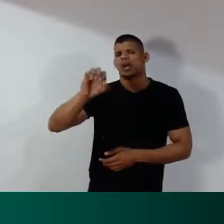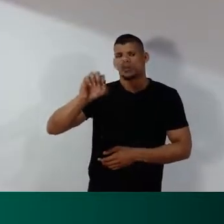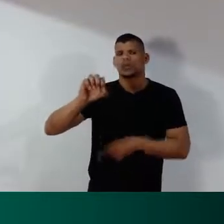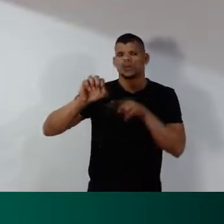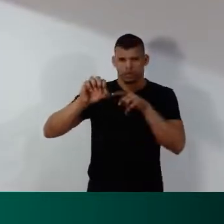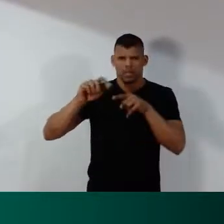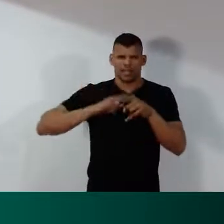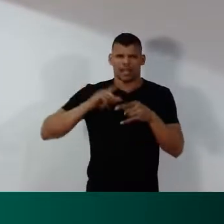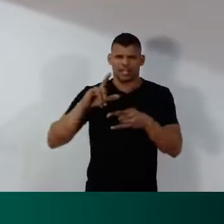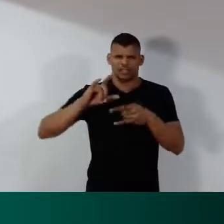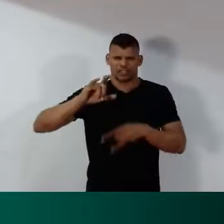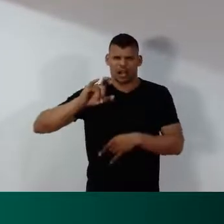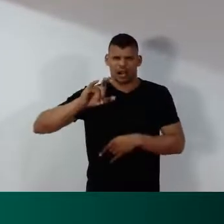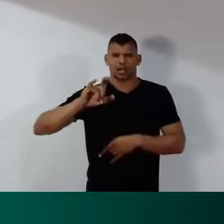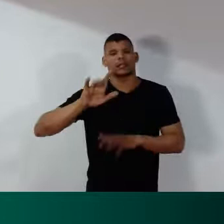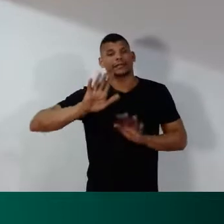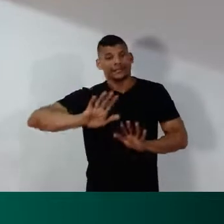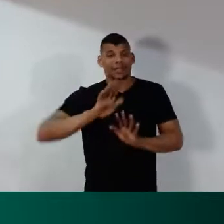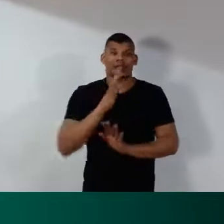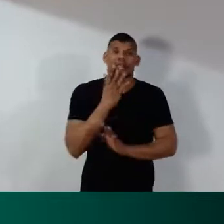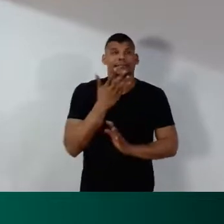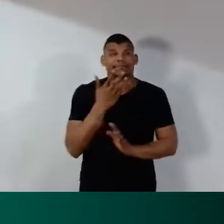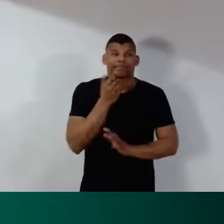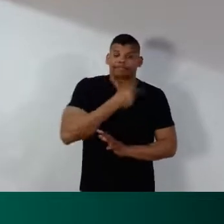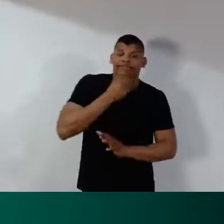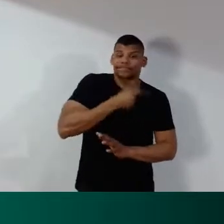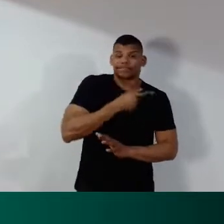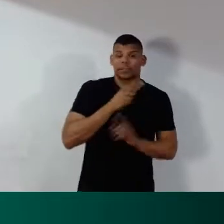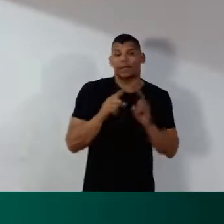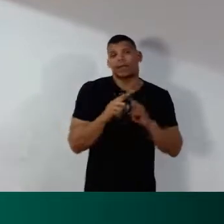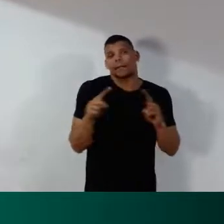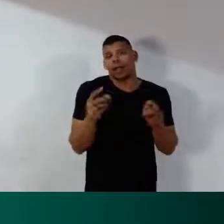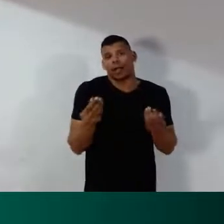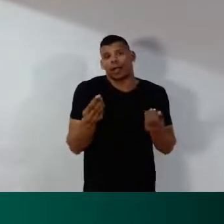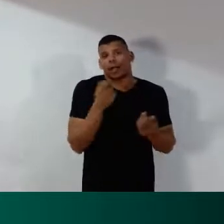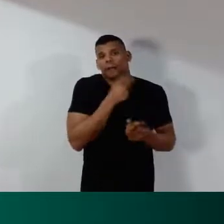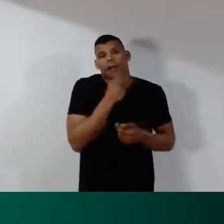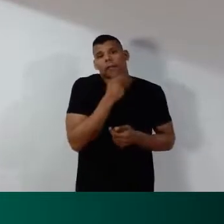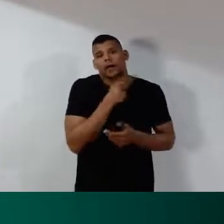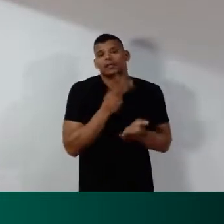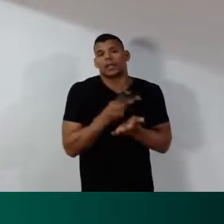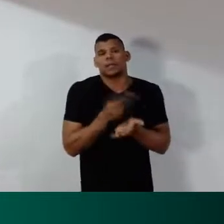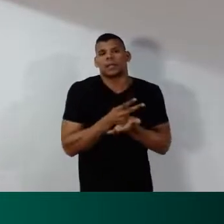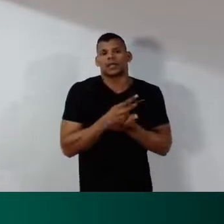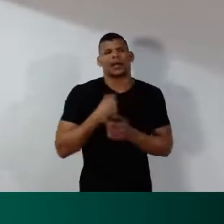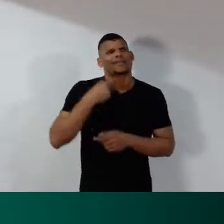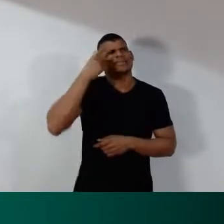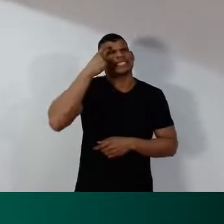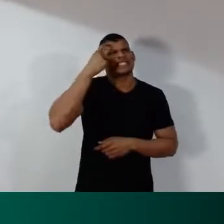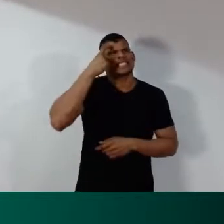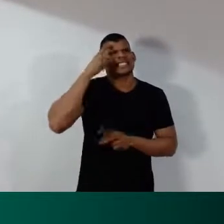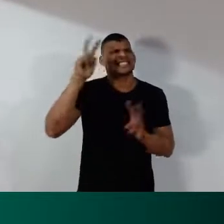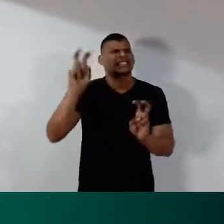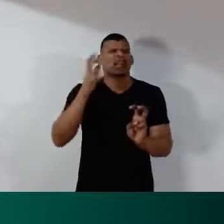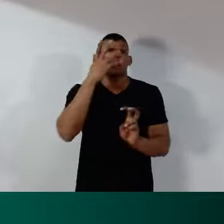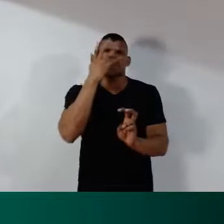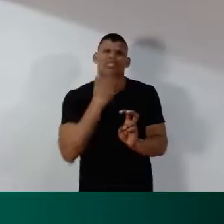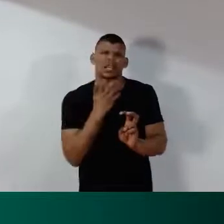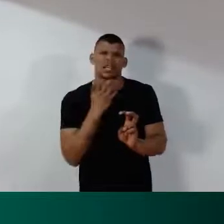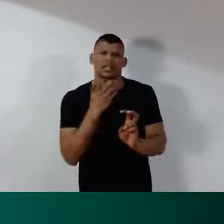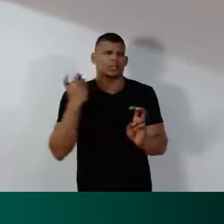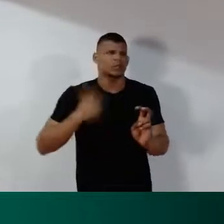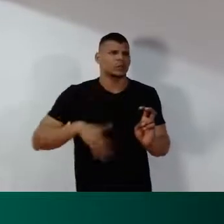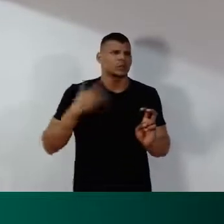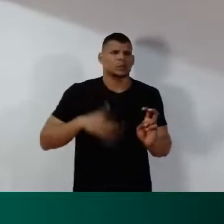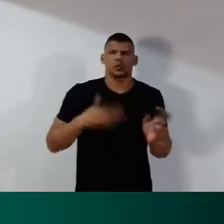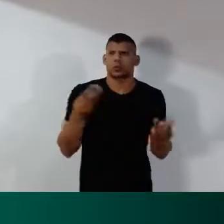notícias também é mas normalmente eu subo no palco para falar de forma mais descontraída é só que me convidaram como é que